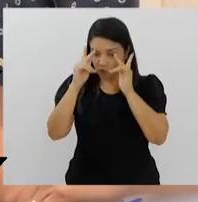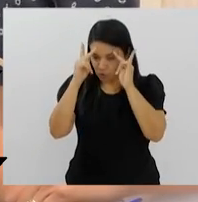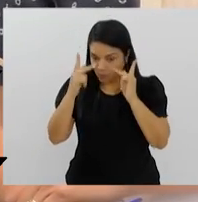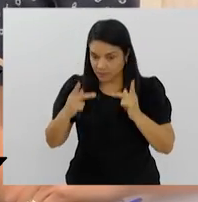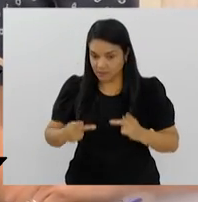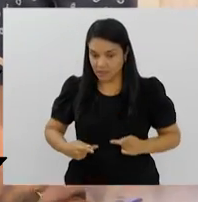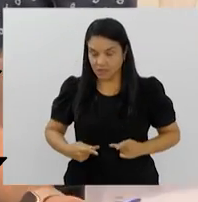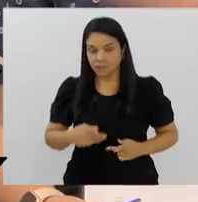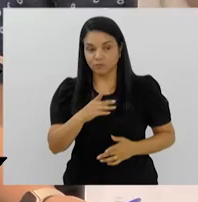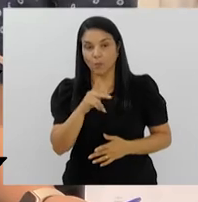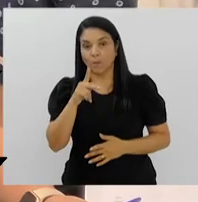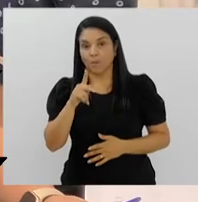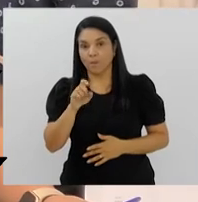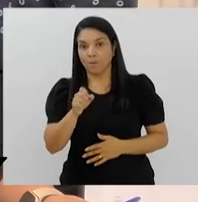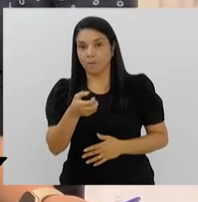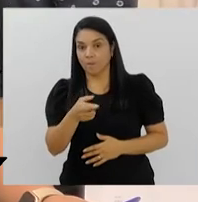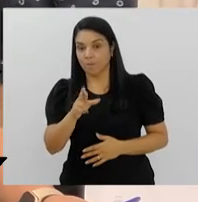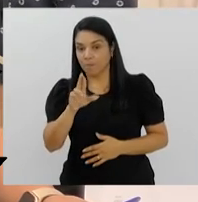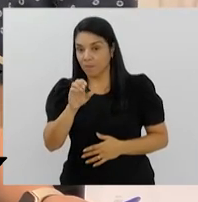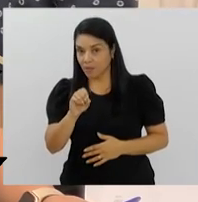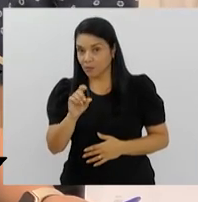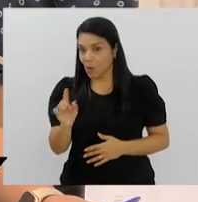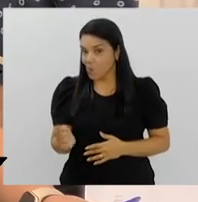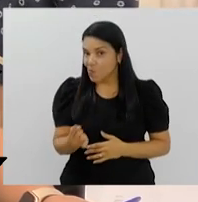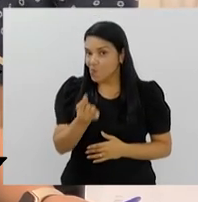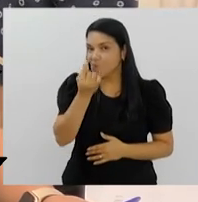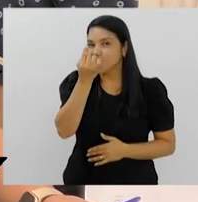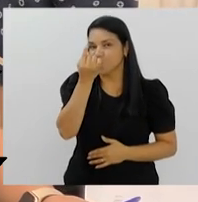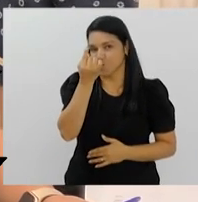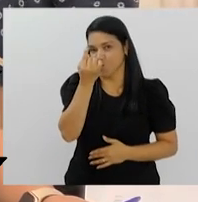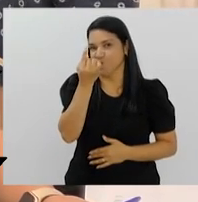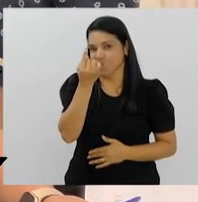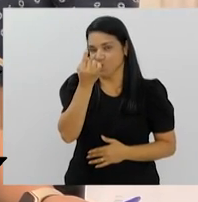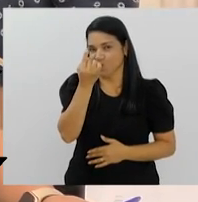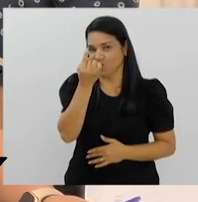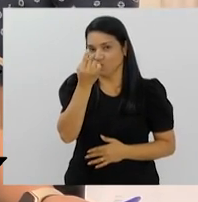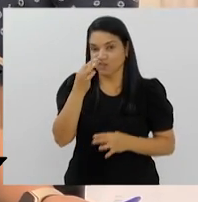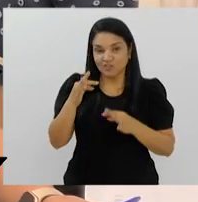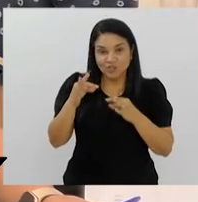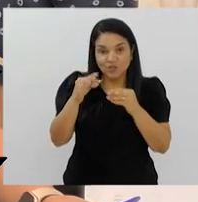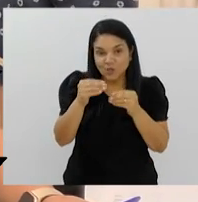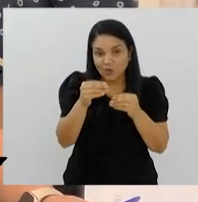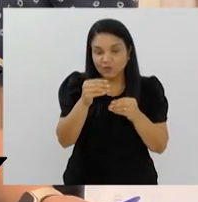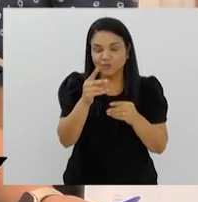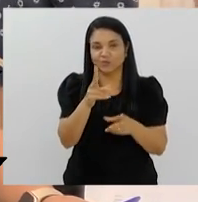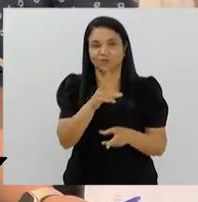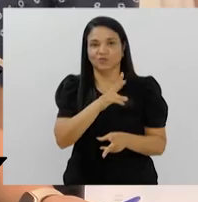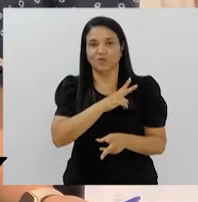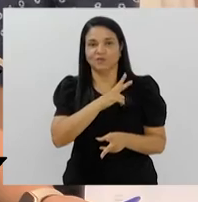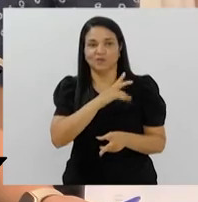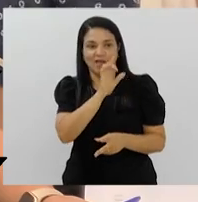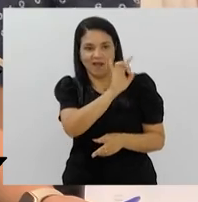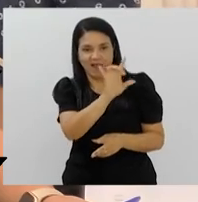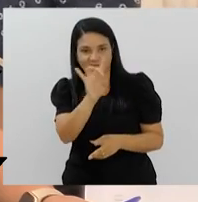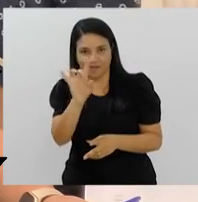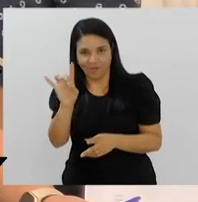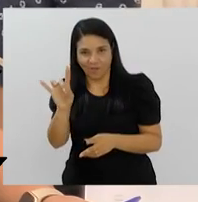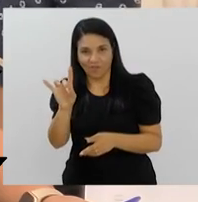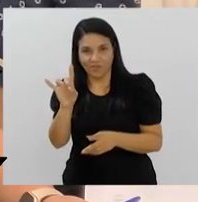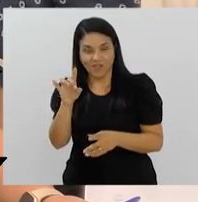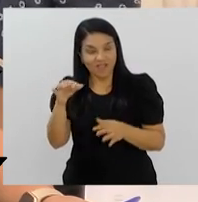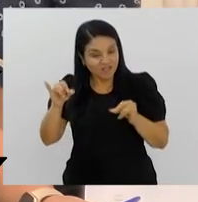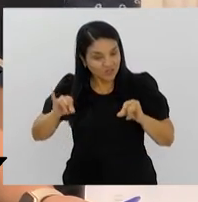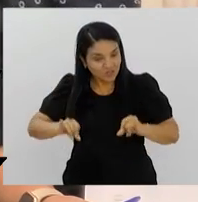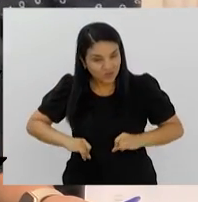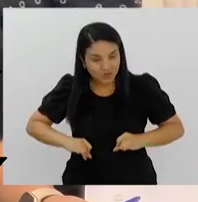caso do Pedro que é só um dos casos de todos os particulares que estão vivendo aqui a dor nos iguala